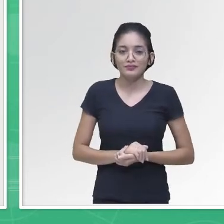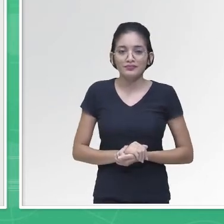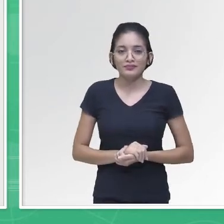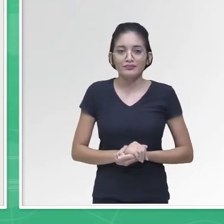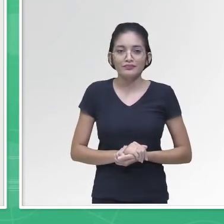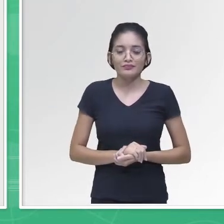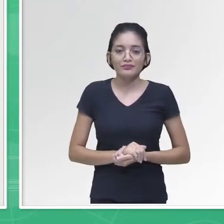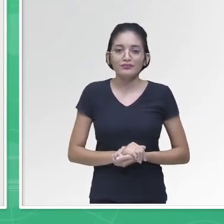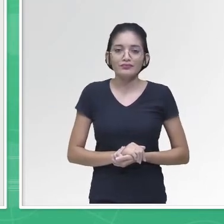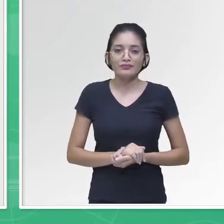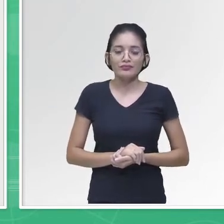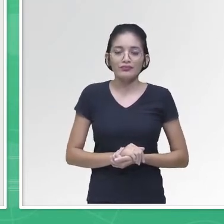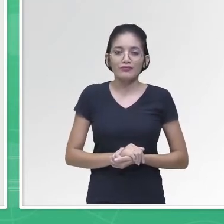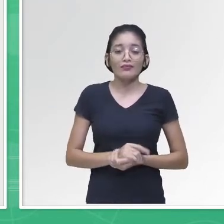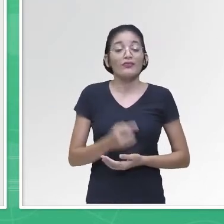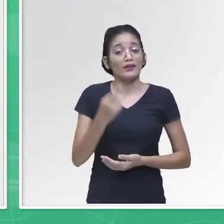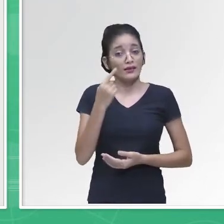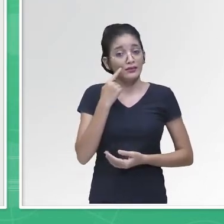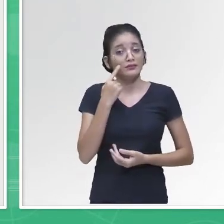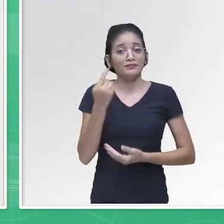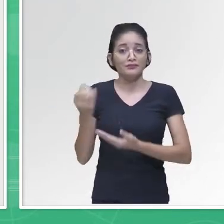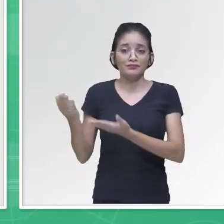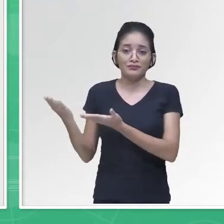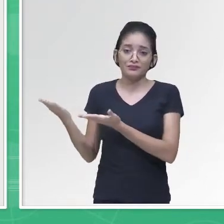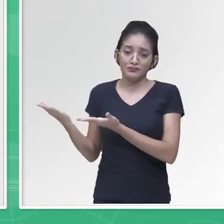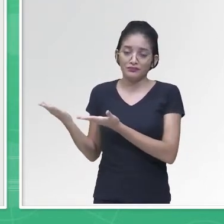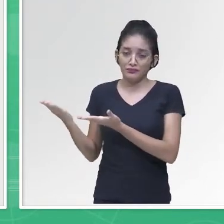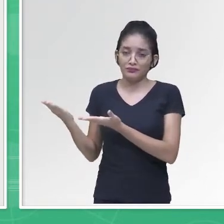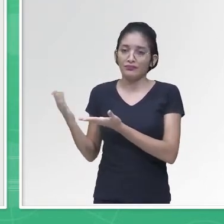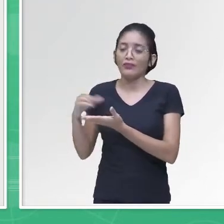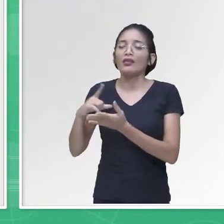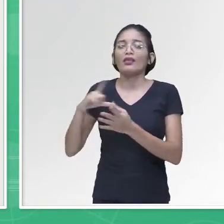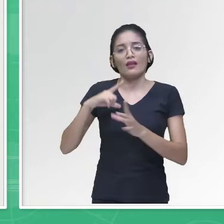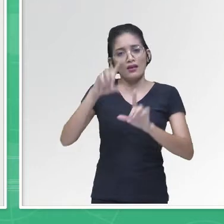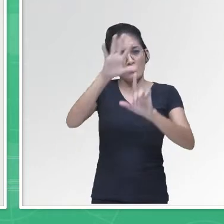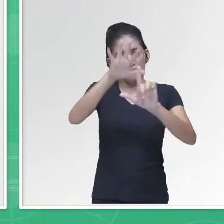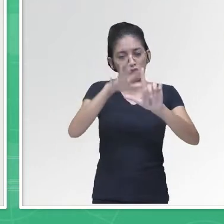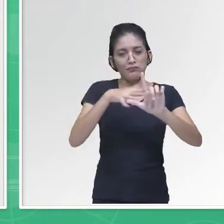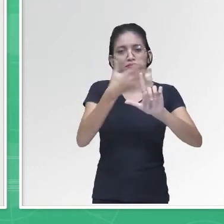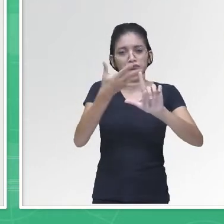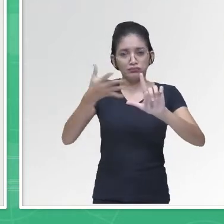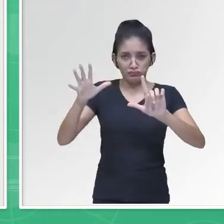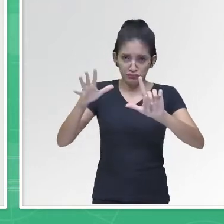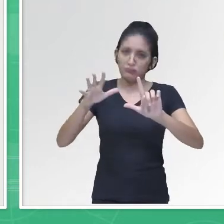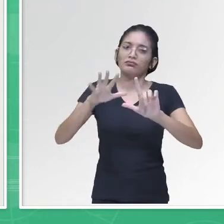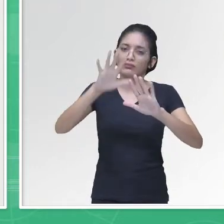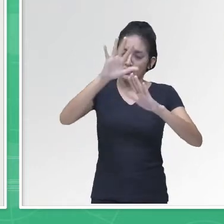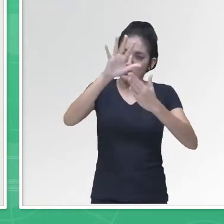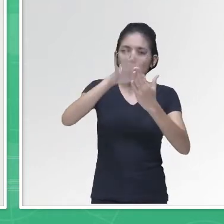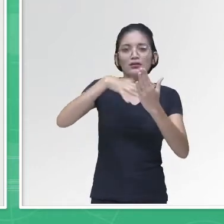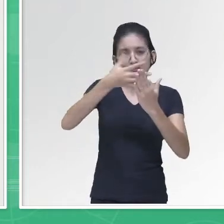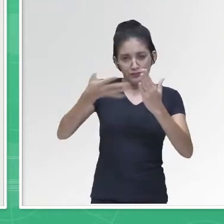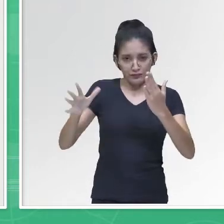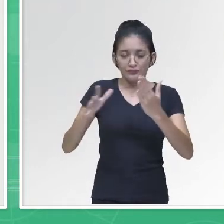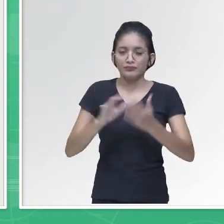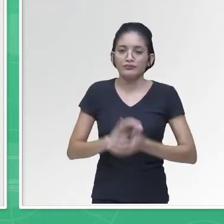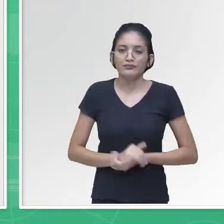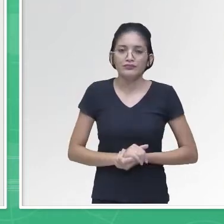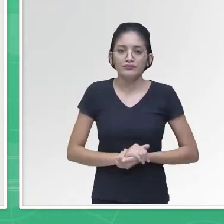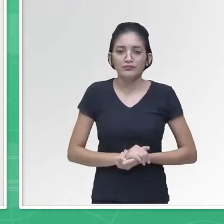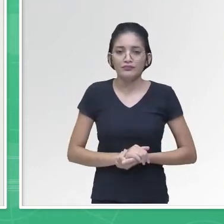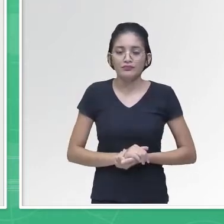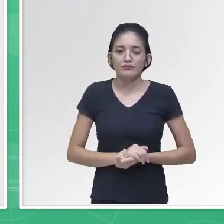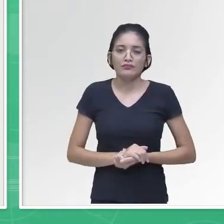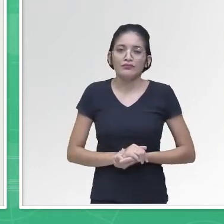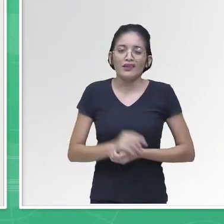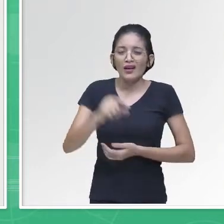A próxima cartela, nós temos aqui uma tabela, tá bom, gente? Nós temos aqui um sal X, um